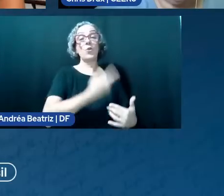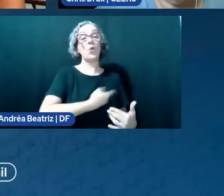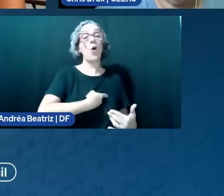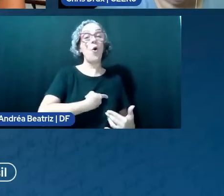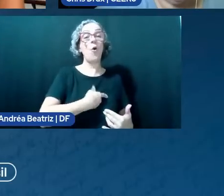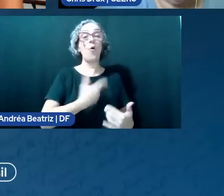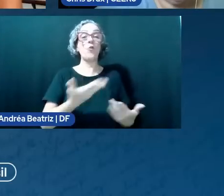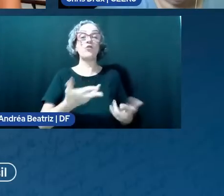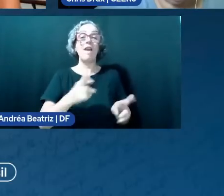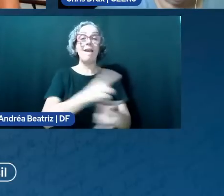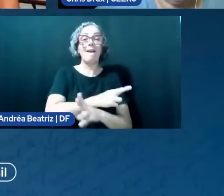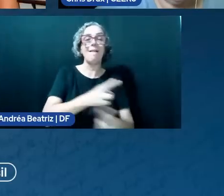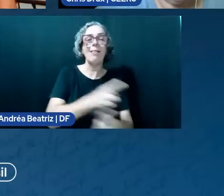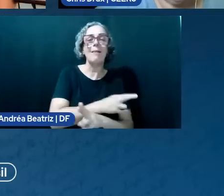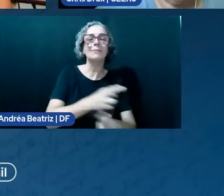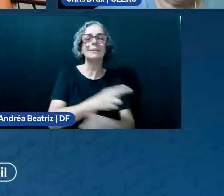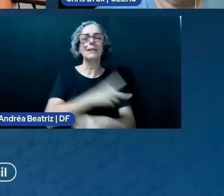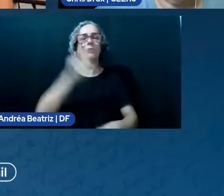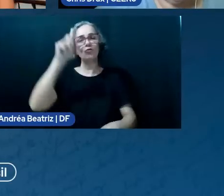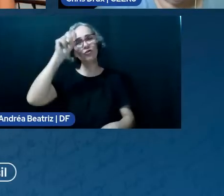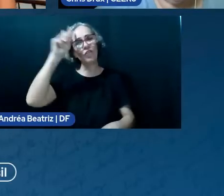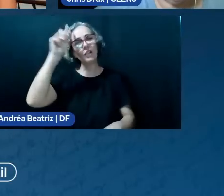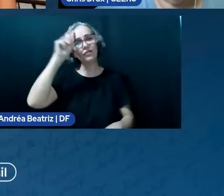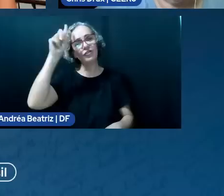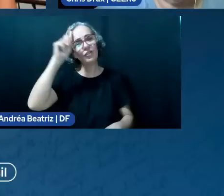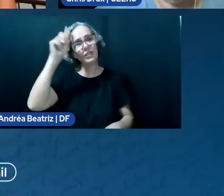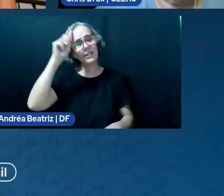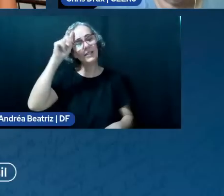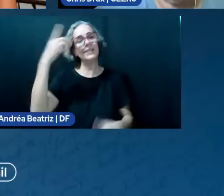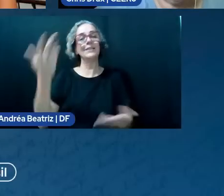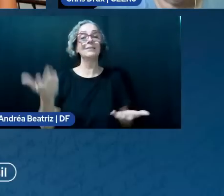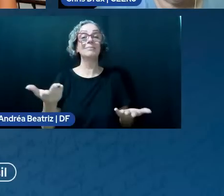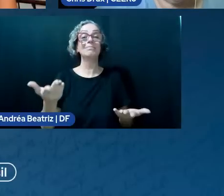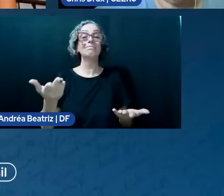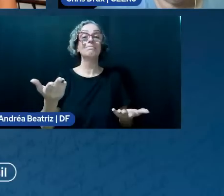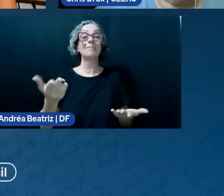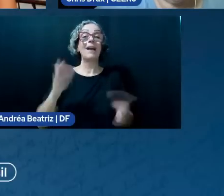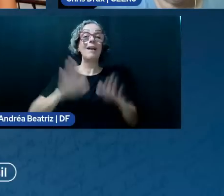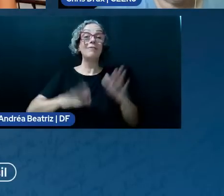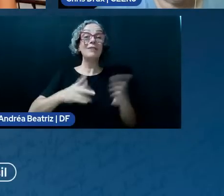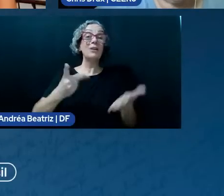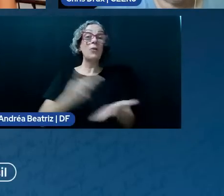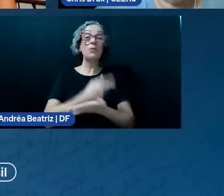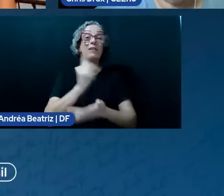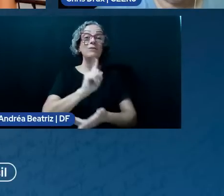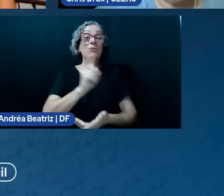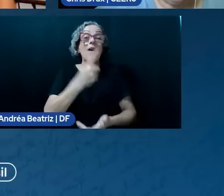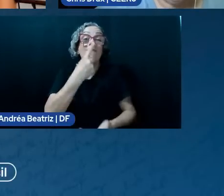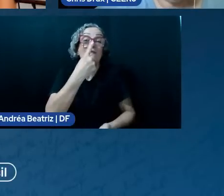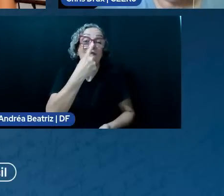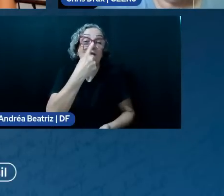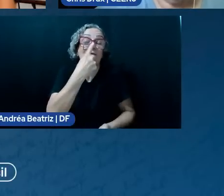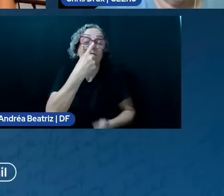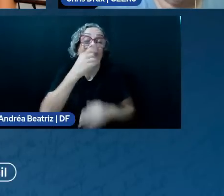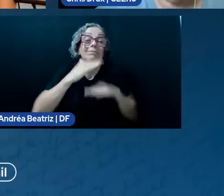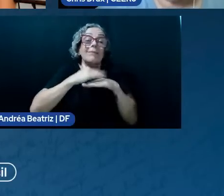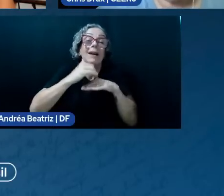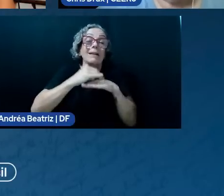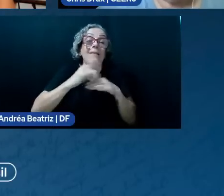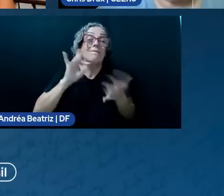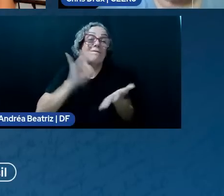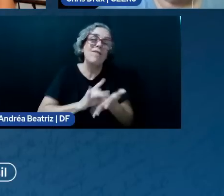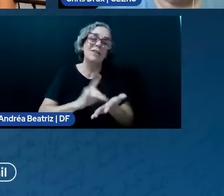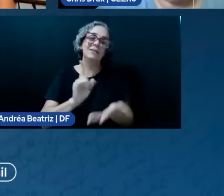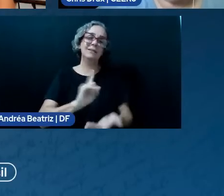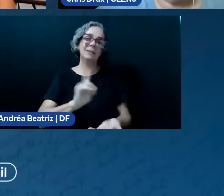de relações no dia a dia. Não eram realmente laços de afeto na essência. Quanto a